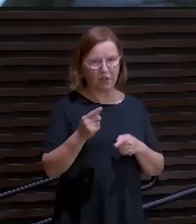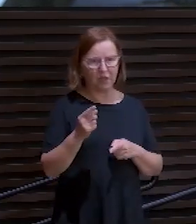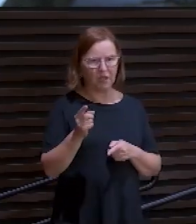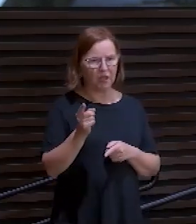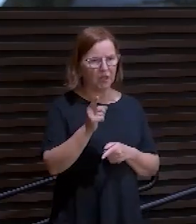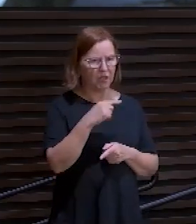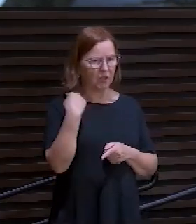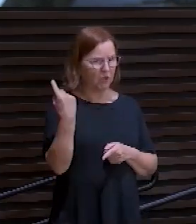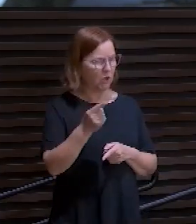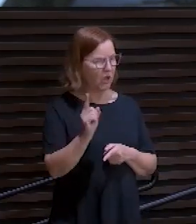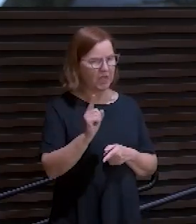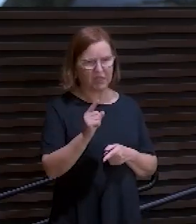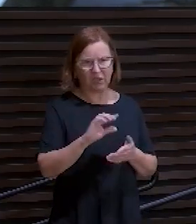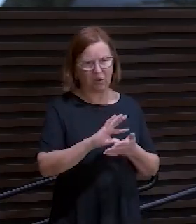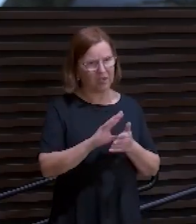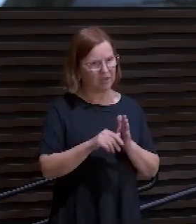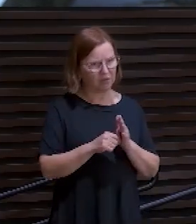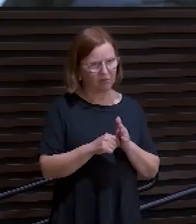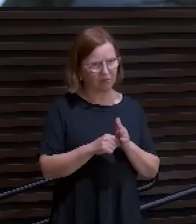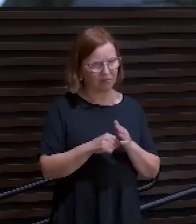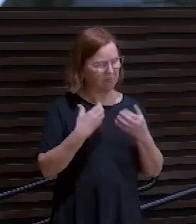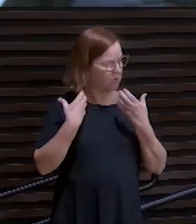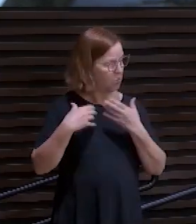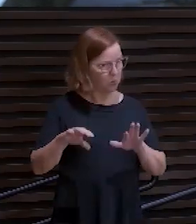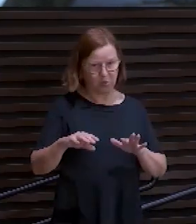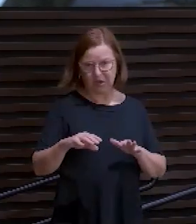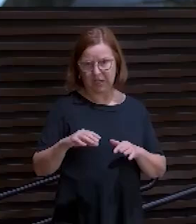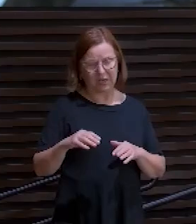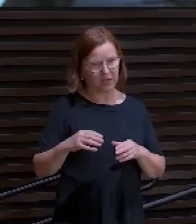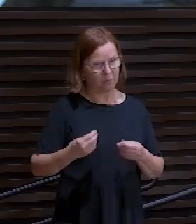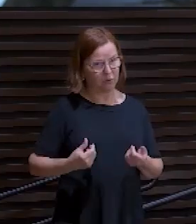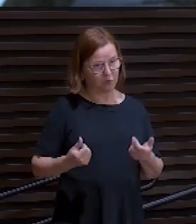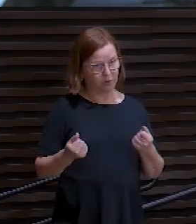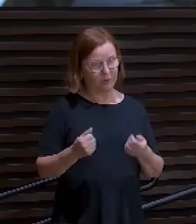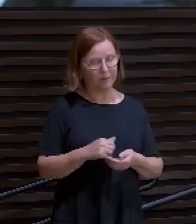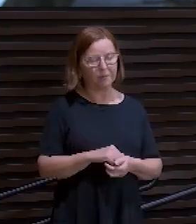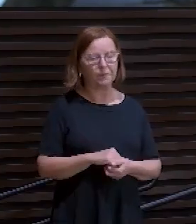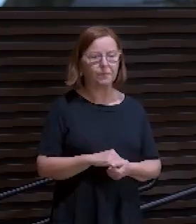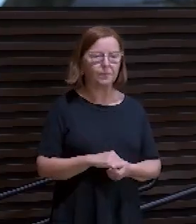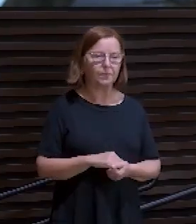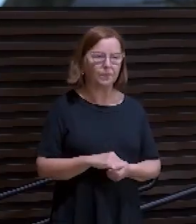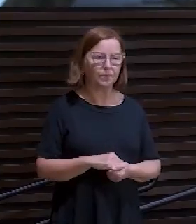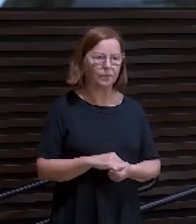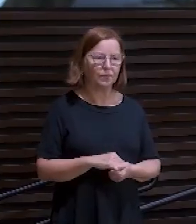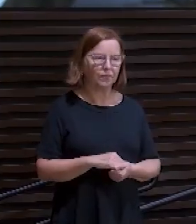Ele diz: então vocês vão ter que buscar o filho mais novo.